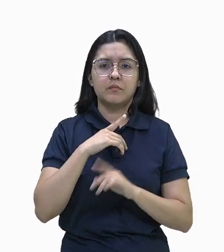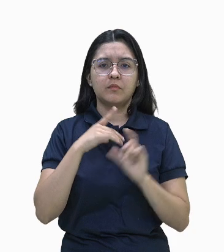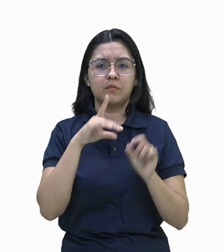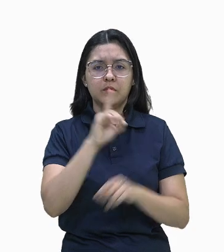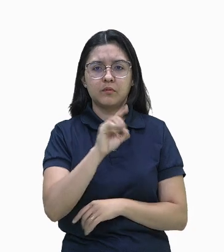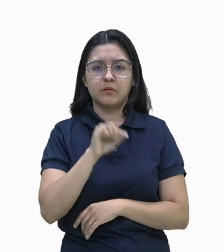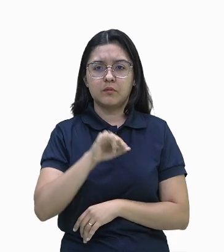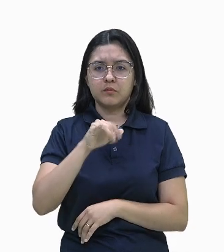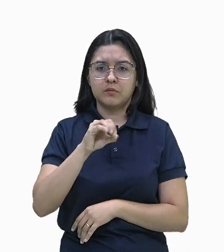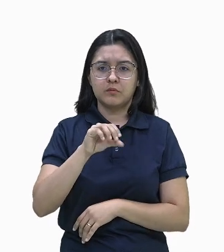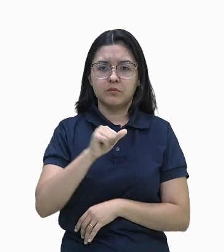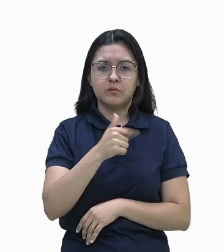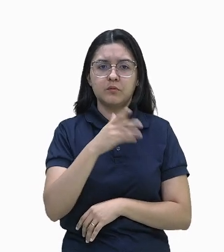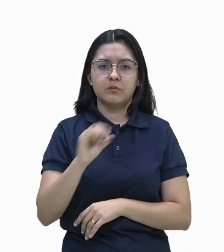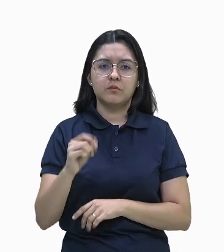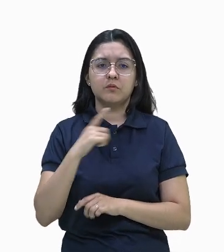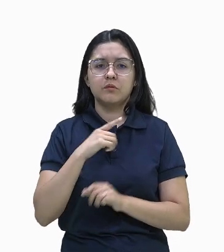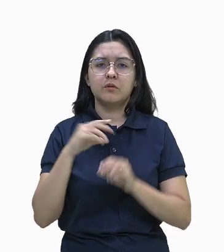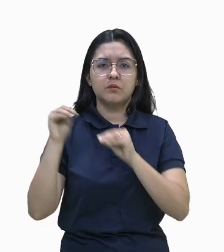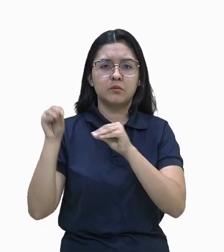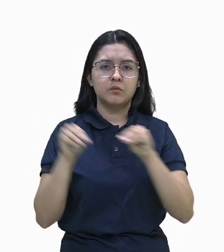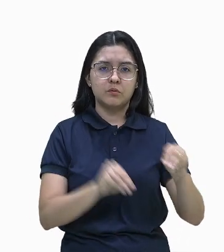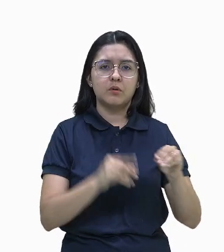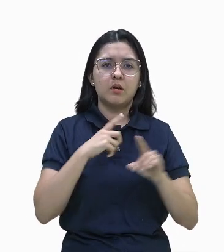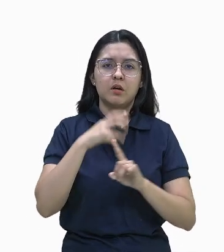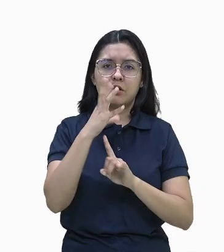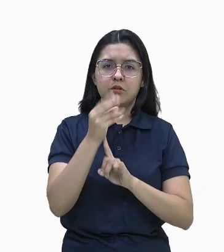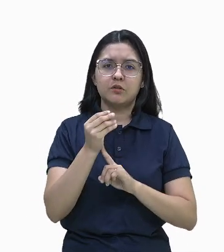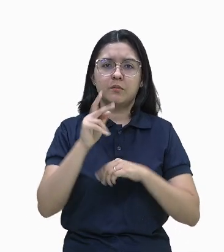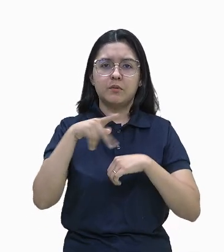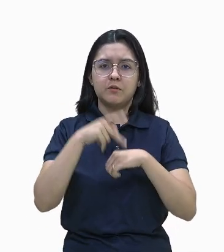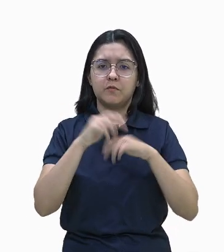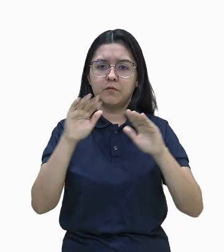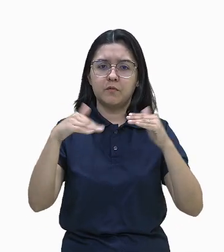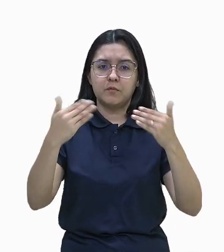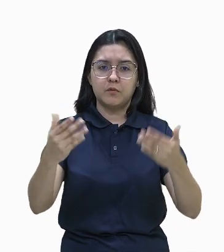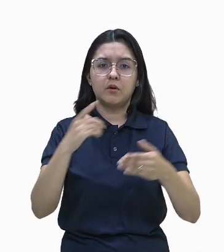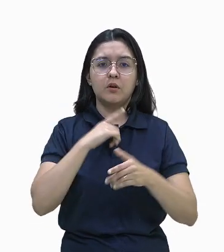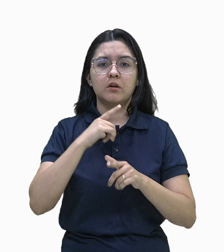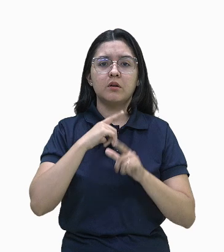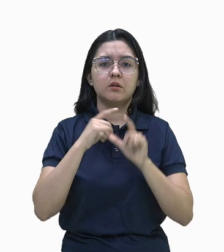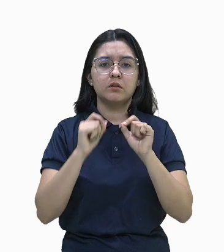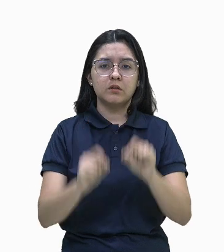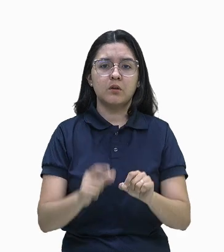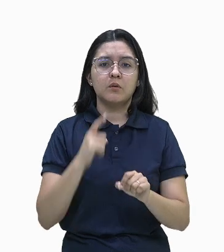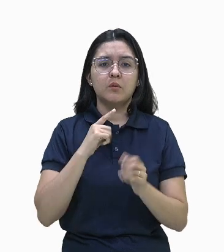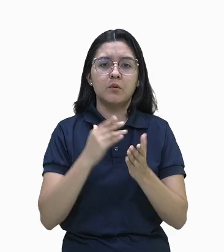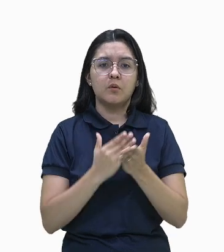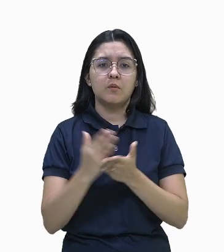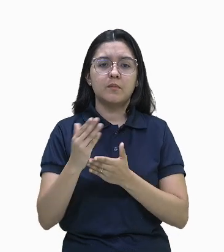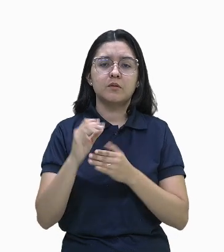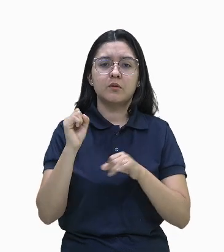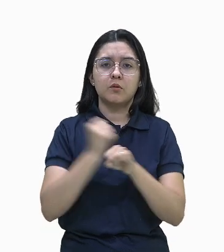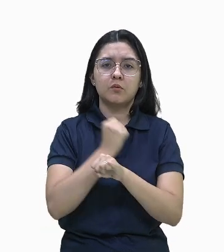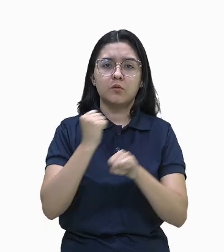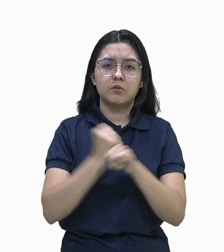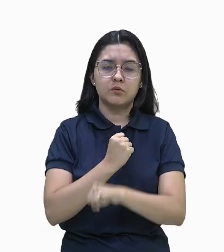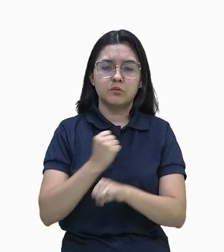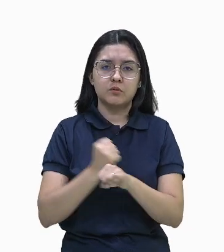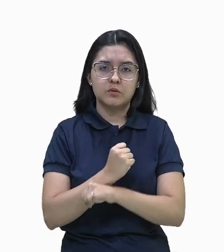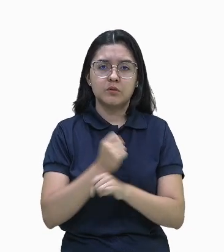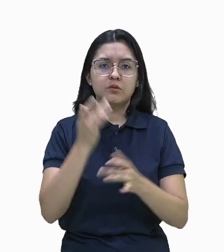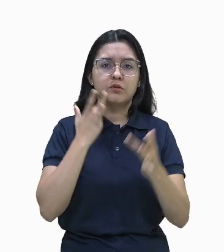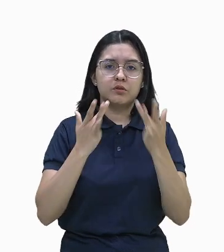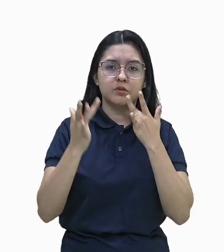consigo artistas estrangeiros e estabeleceu a construção de teatros para entretenimento